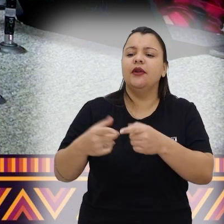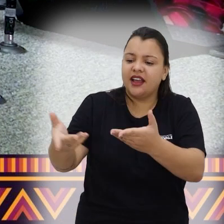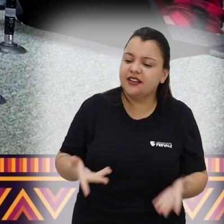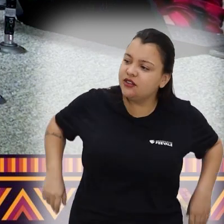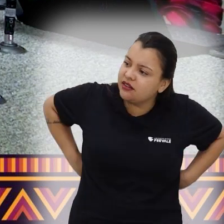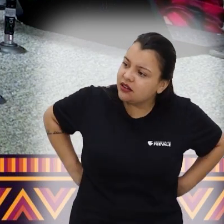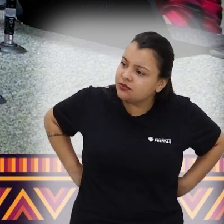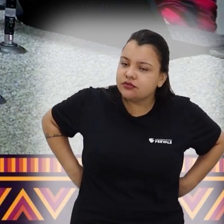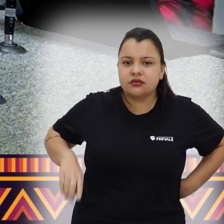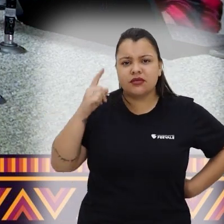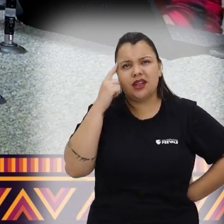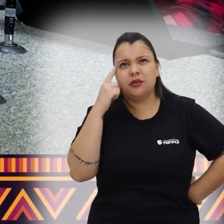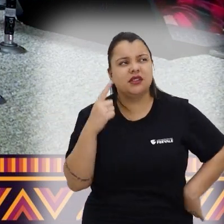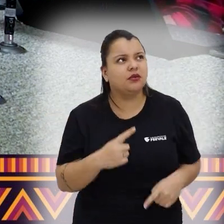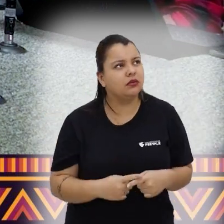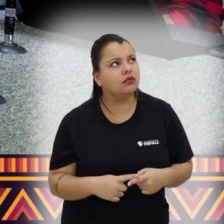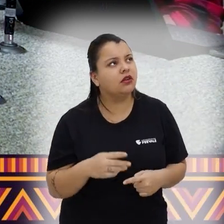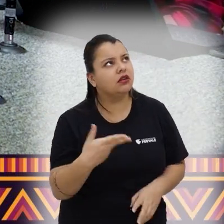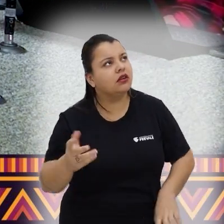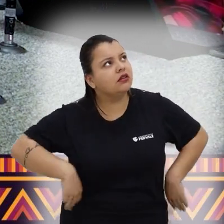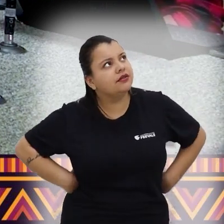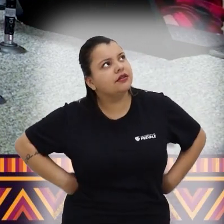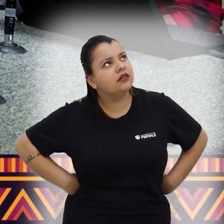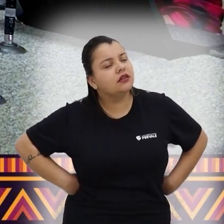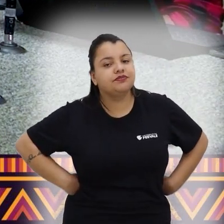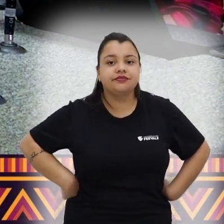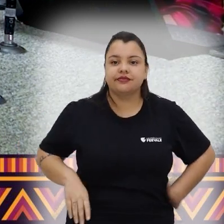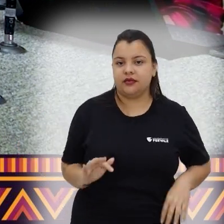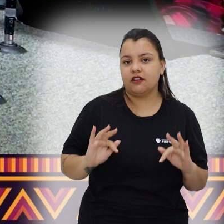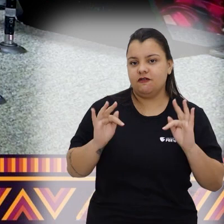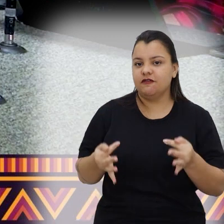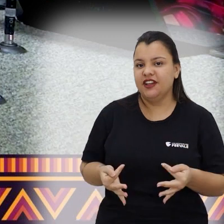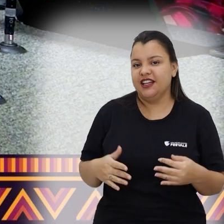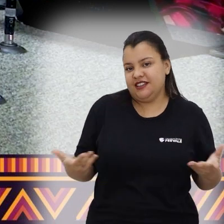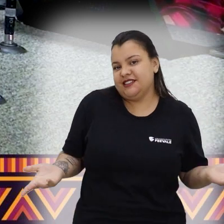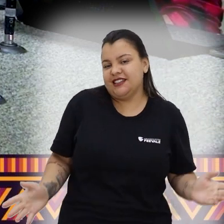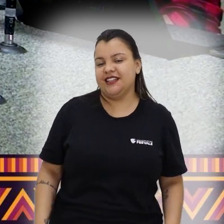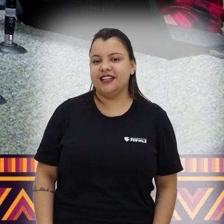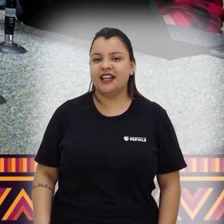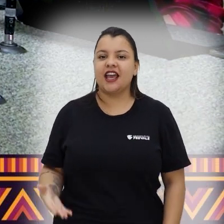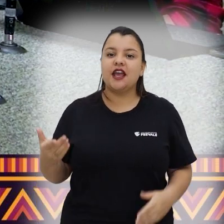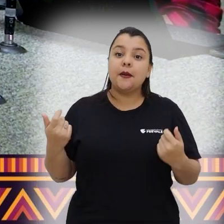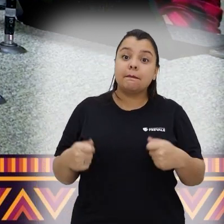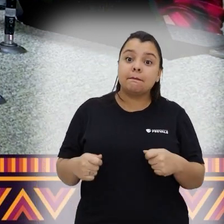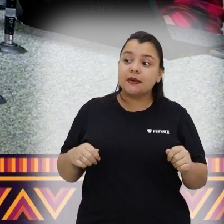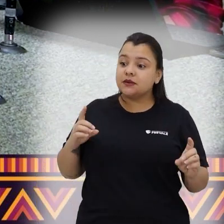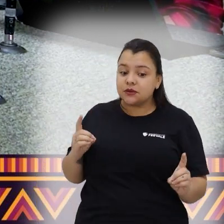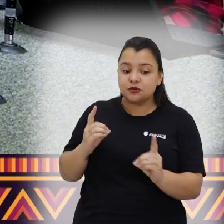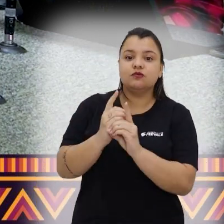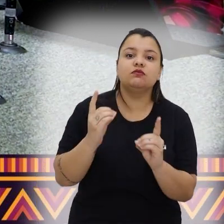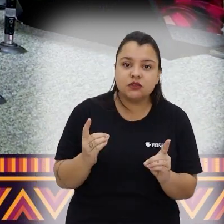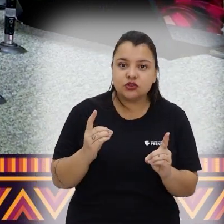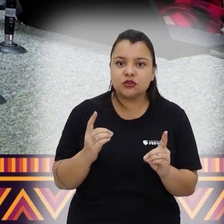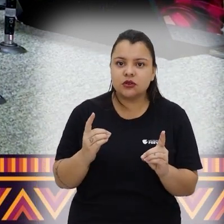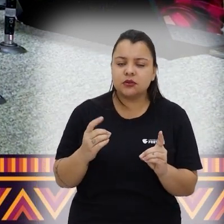que eu tô aqui? Eu terminei, né, tudo. Mas é uma coisa, assim, que eu preciso me descobrir agora, sabe? É uma coisa que